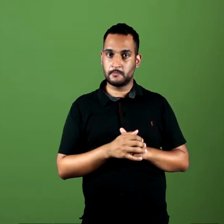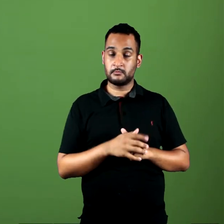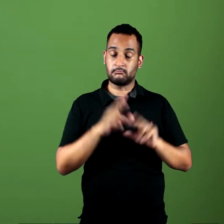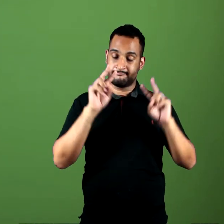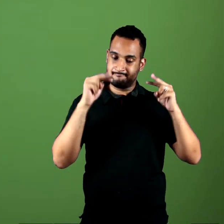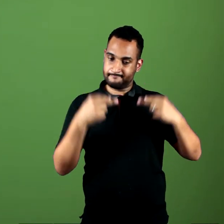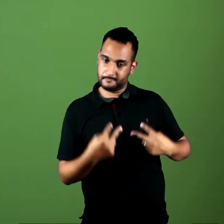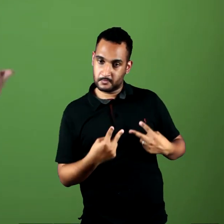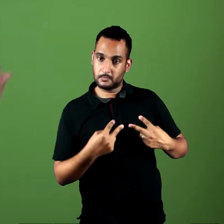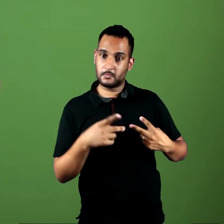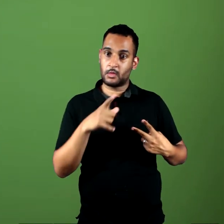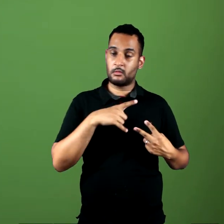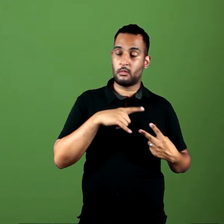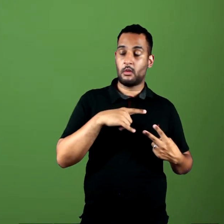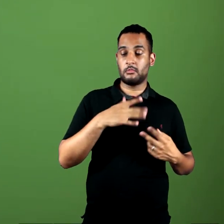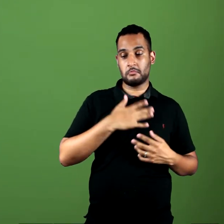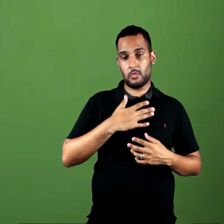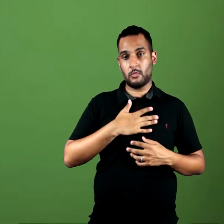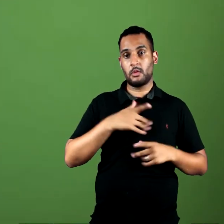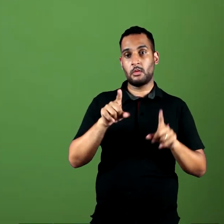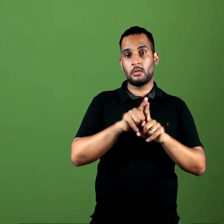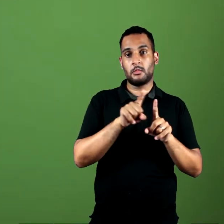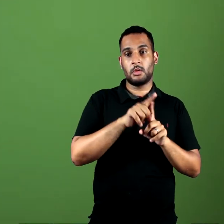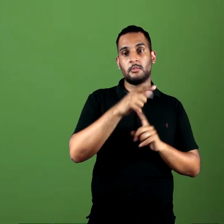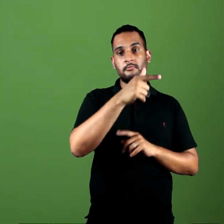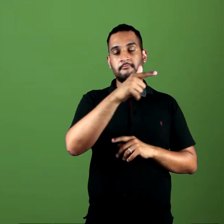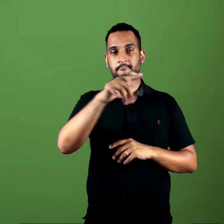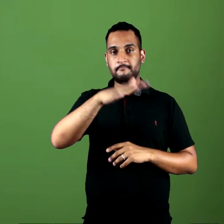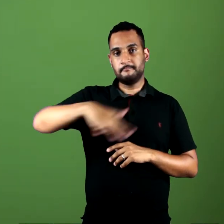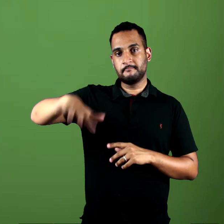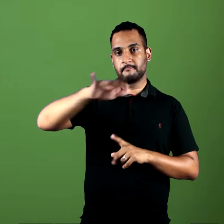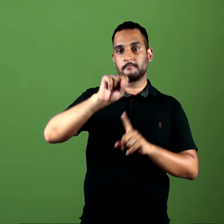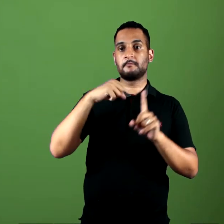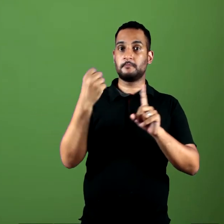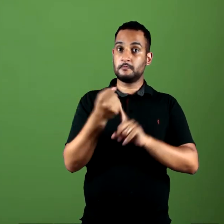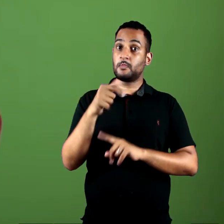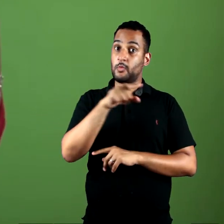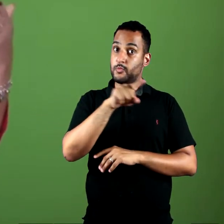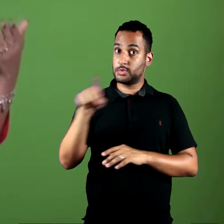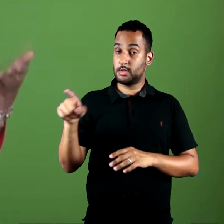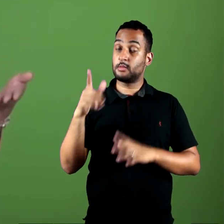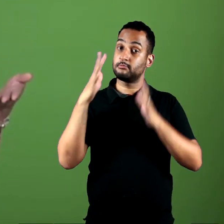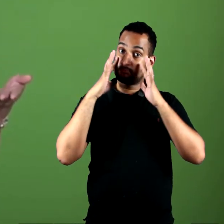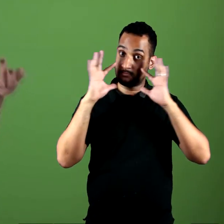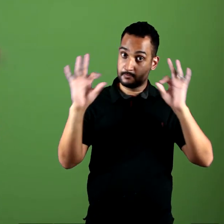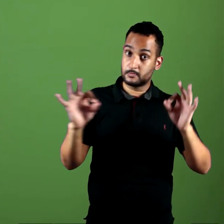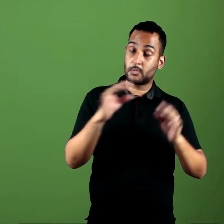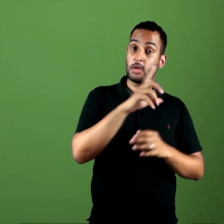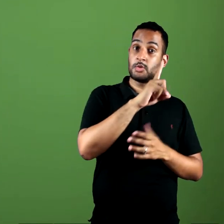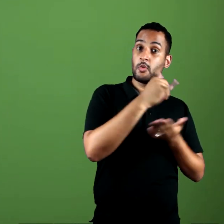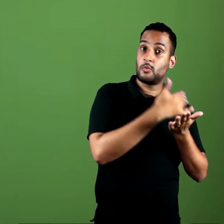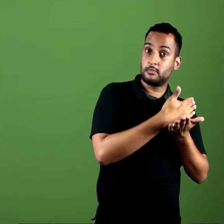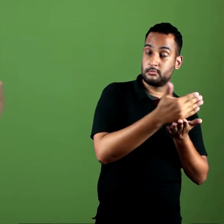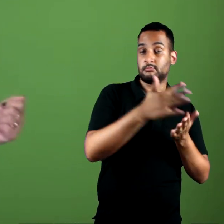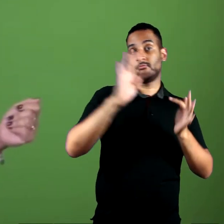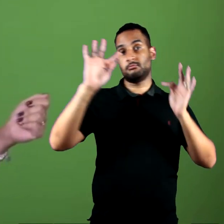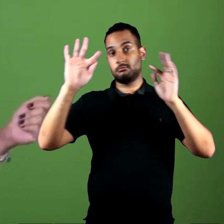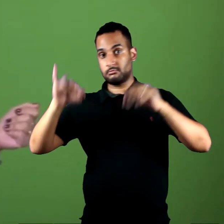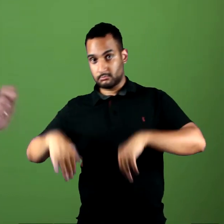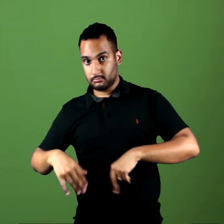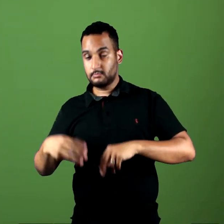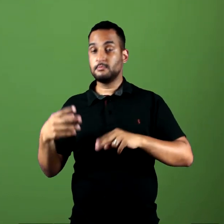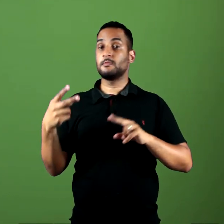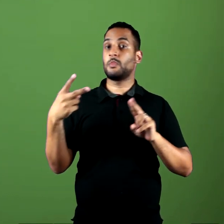si mesmo e à sociedade. Fique sempre atento às datas de início e término do